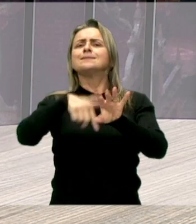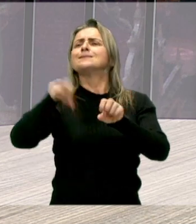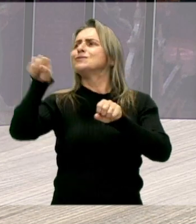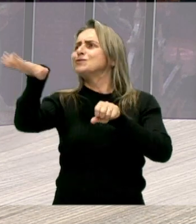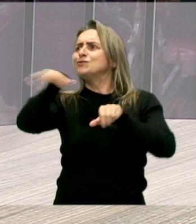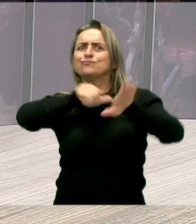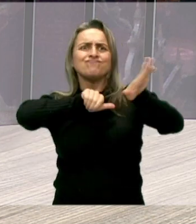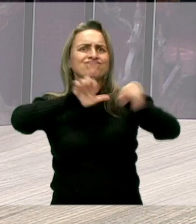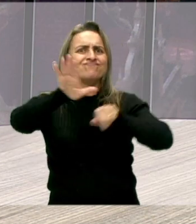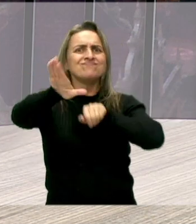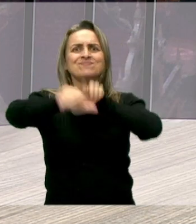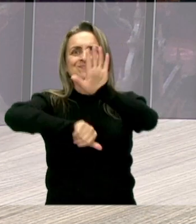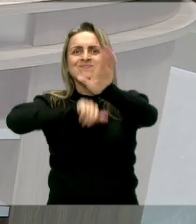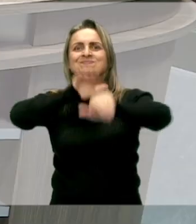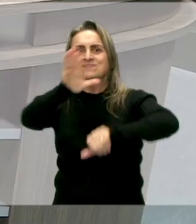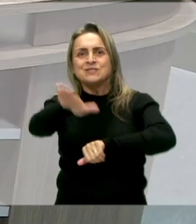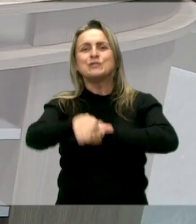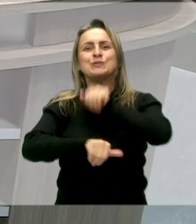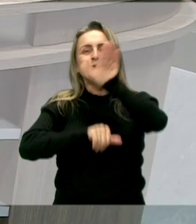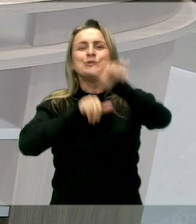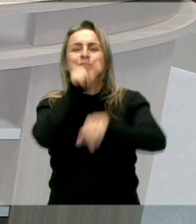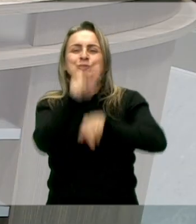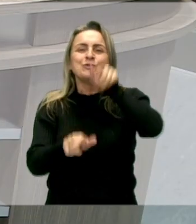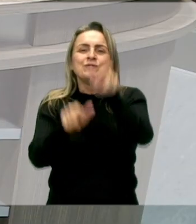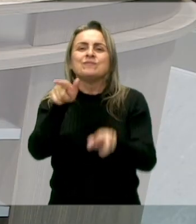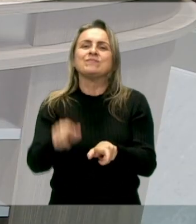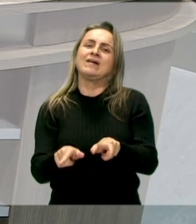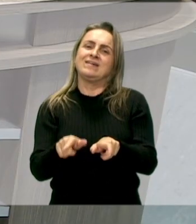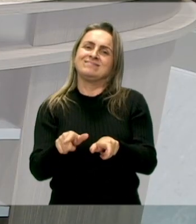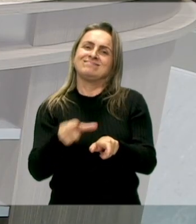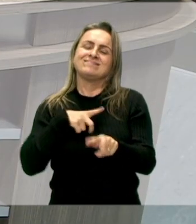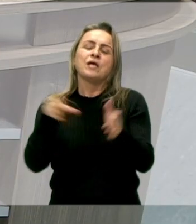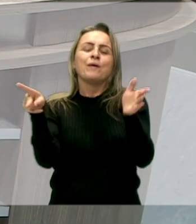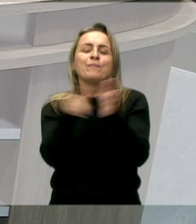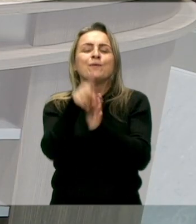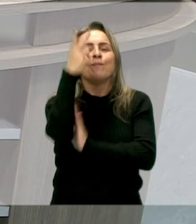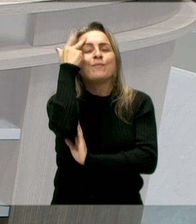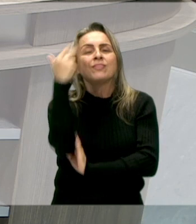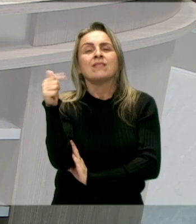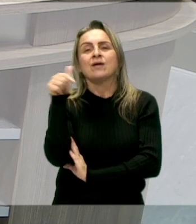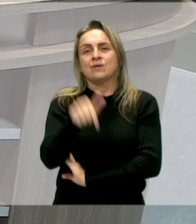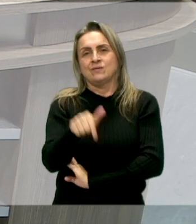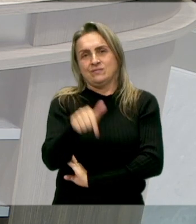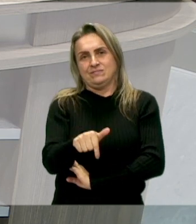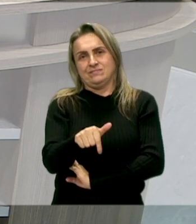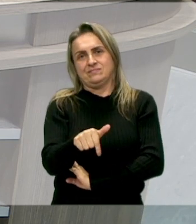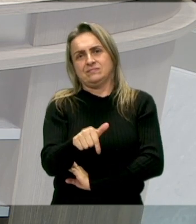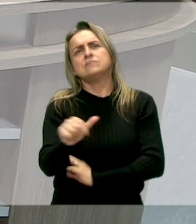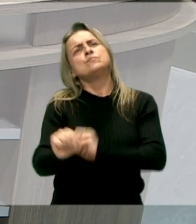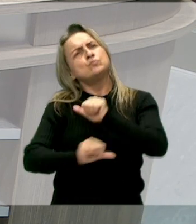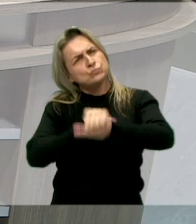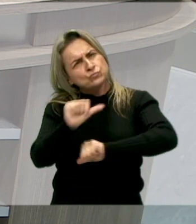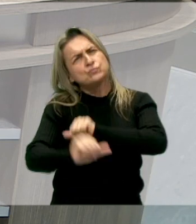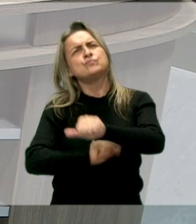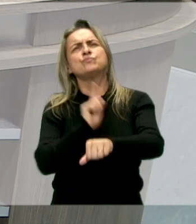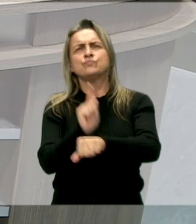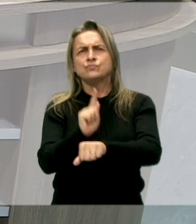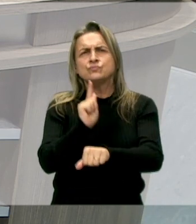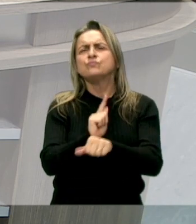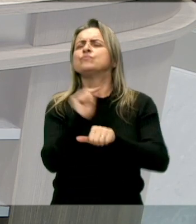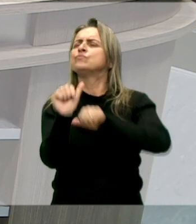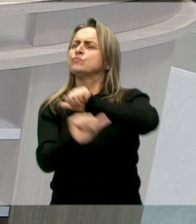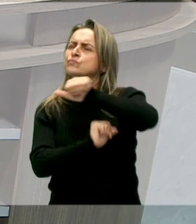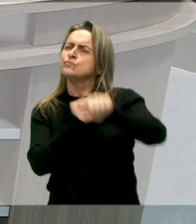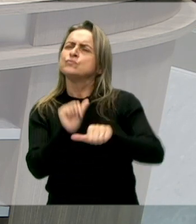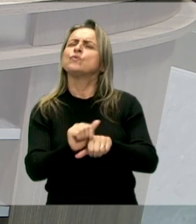perto, assim, e se manteve essa essência, por mais que teve mudança, né? Mudou gestão, teve mudança de, é